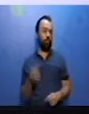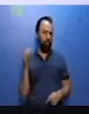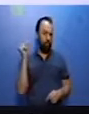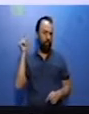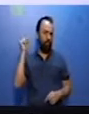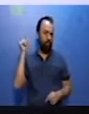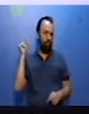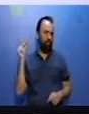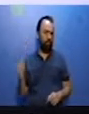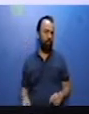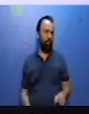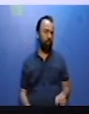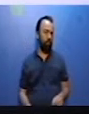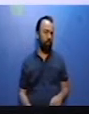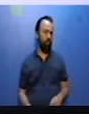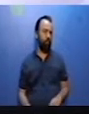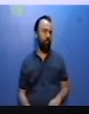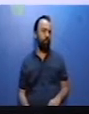época